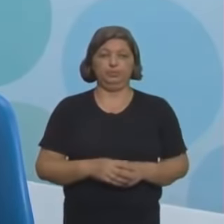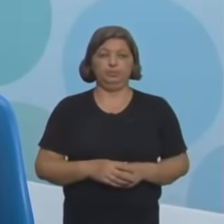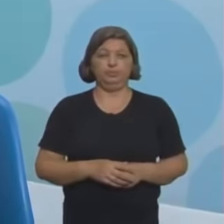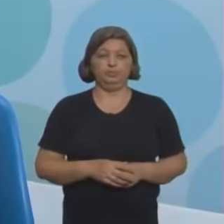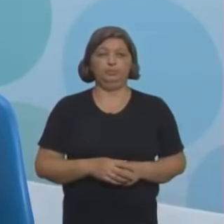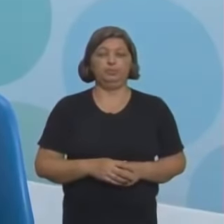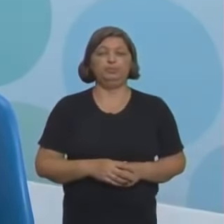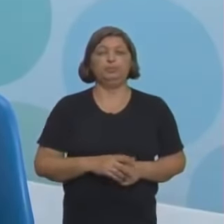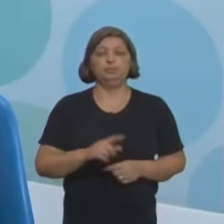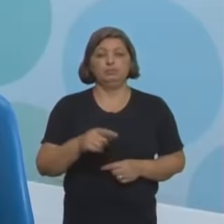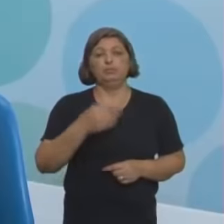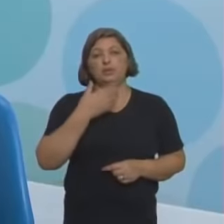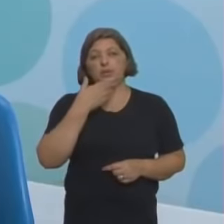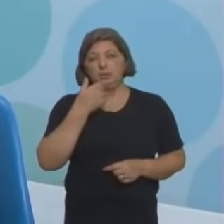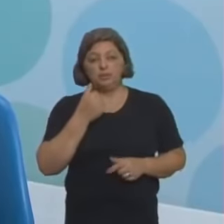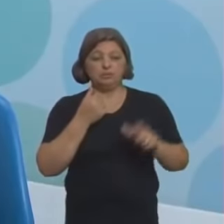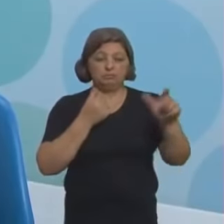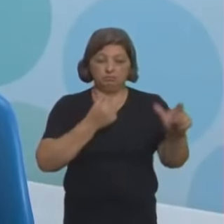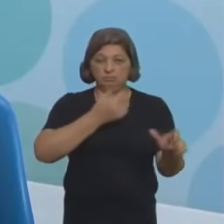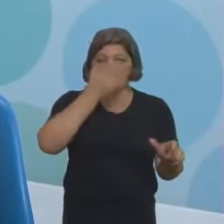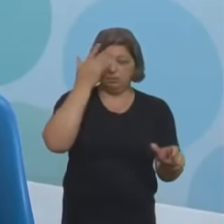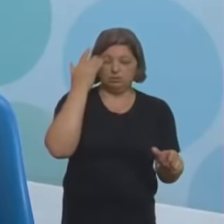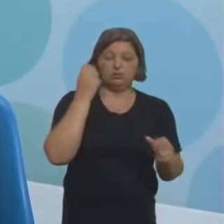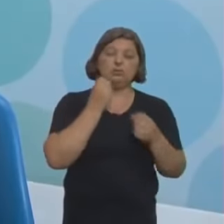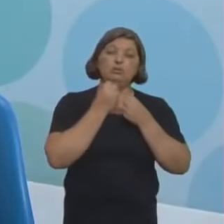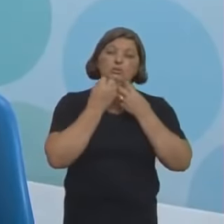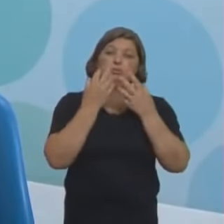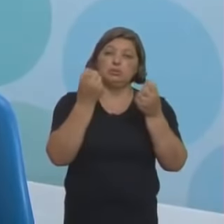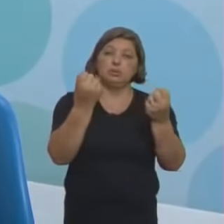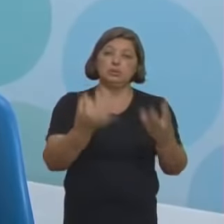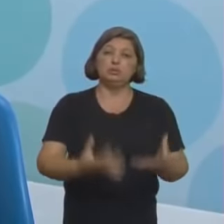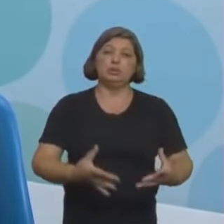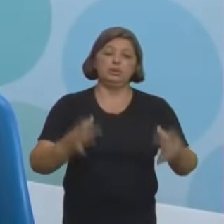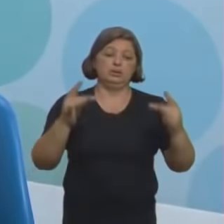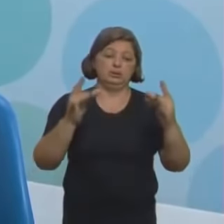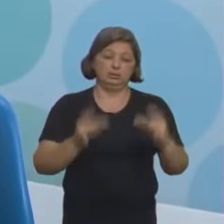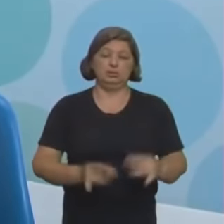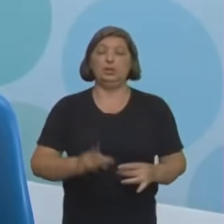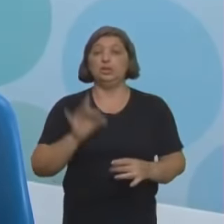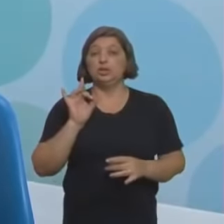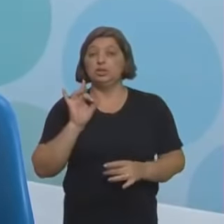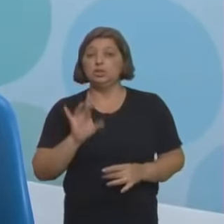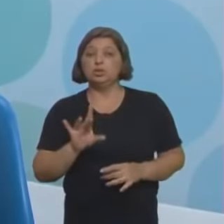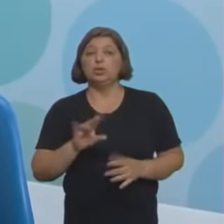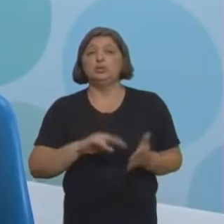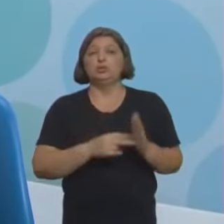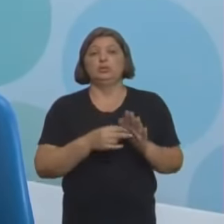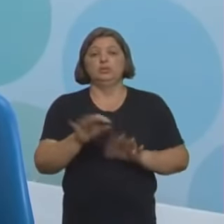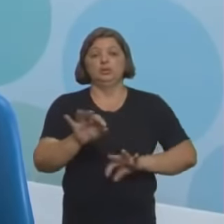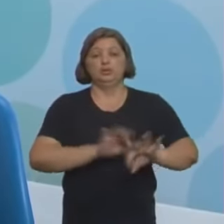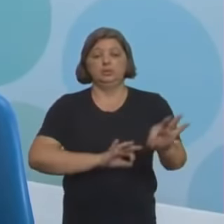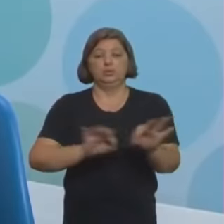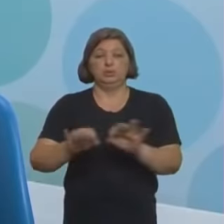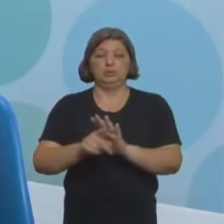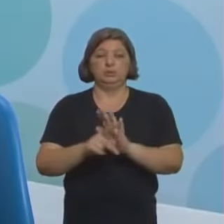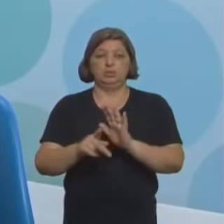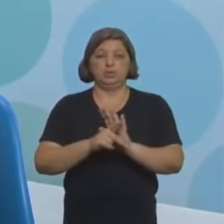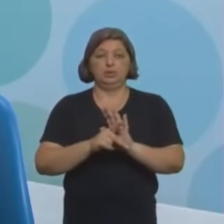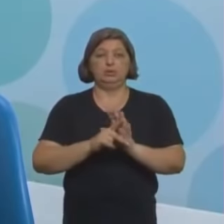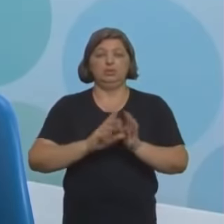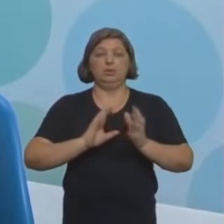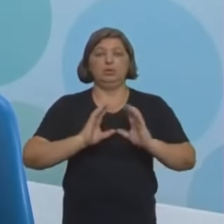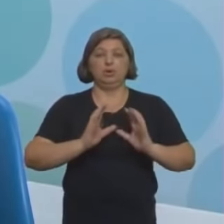é capaz de falar pra gente, explicar pra vocês, não só o que é o projeto de convivência propriamente dito, mas